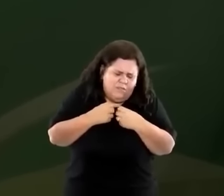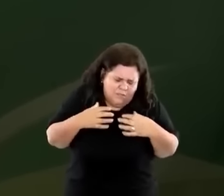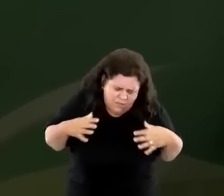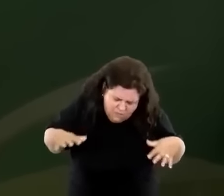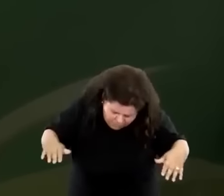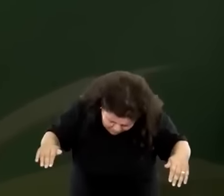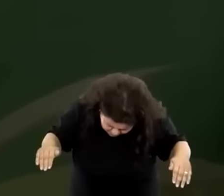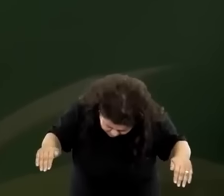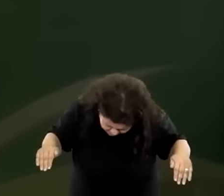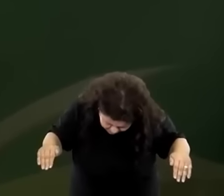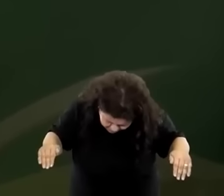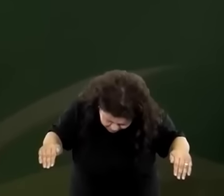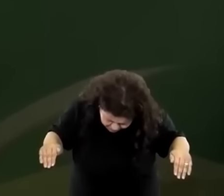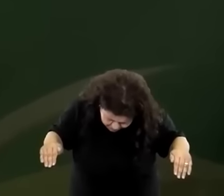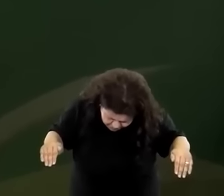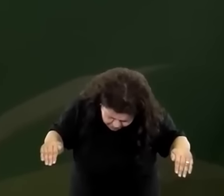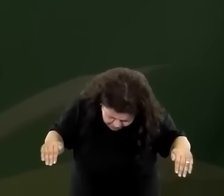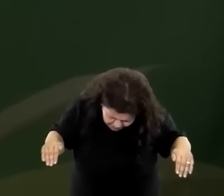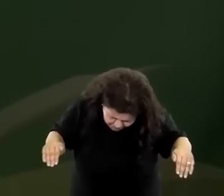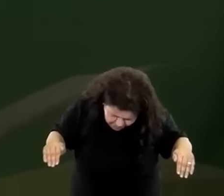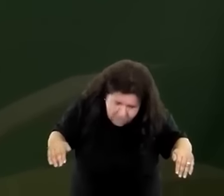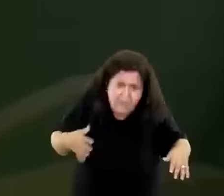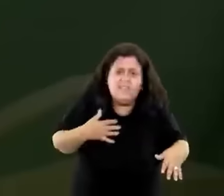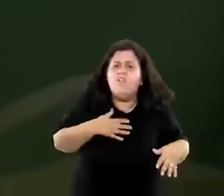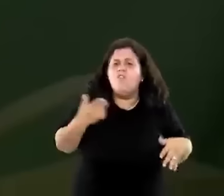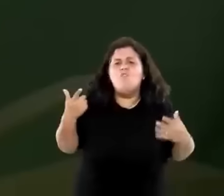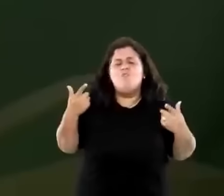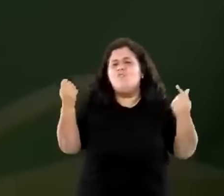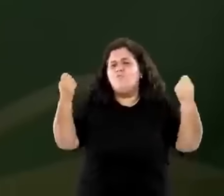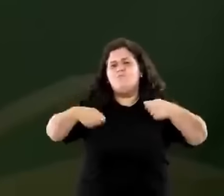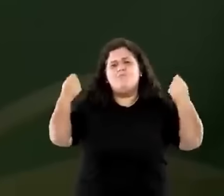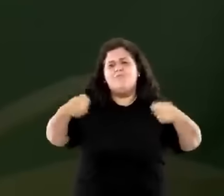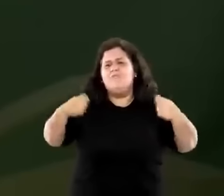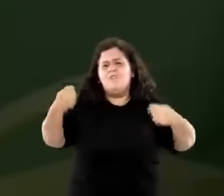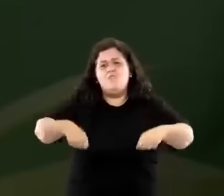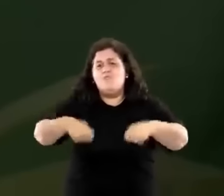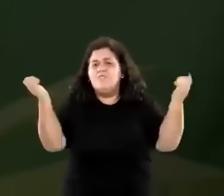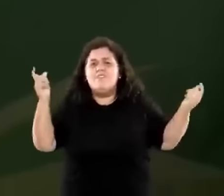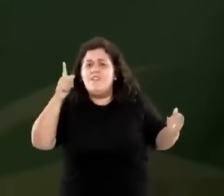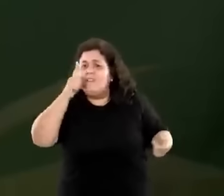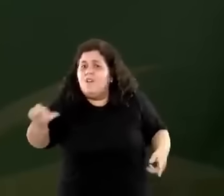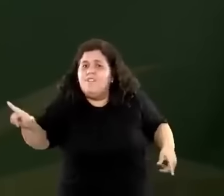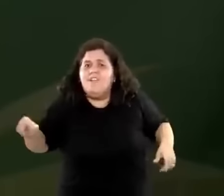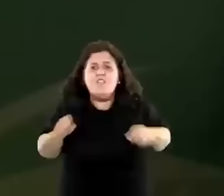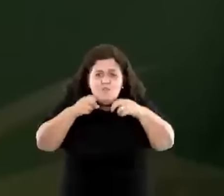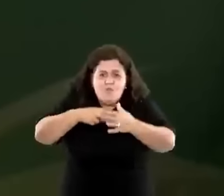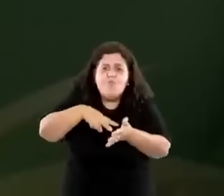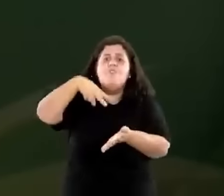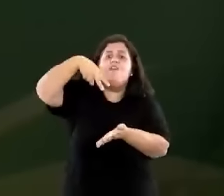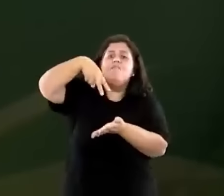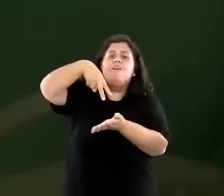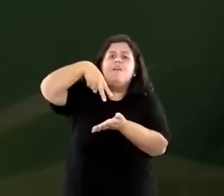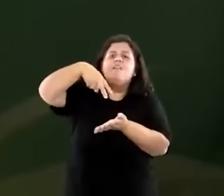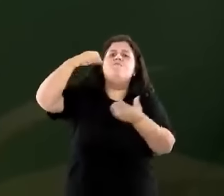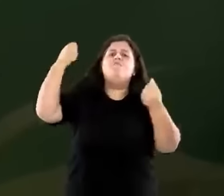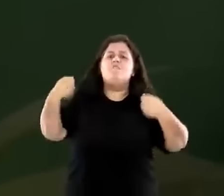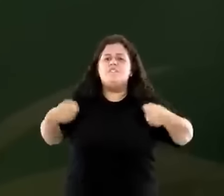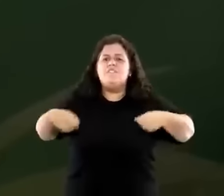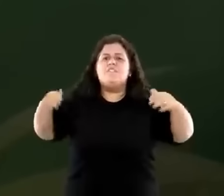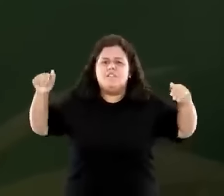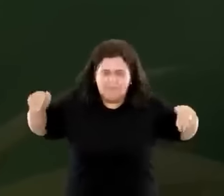diante da majestade de Deus que ela ela não se aguenta diz a bíblia lá em Apocalipse